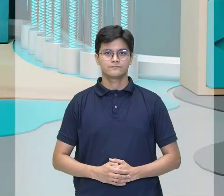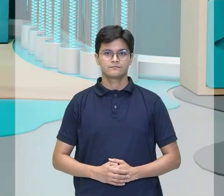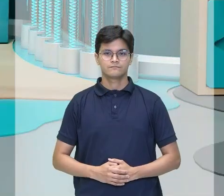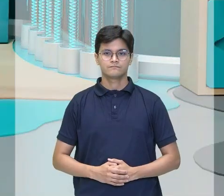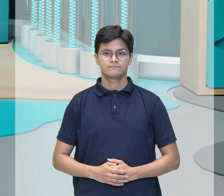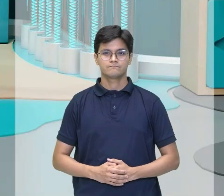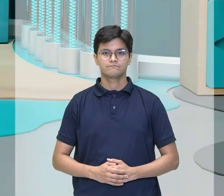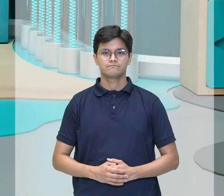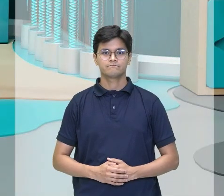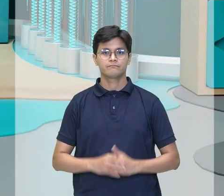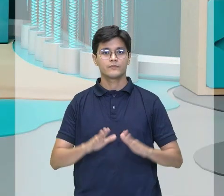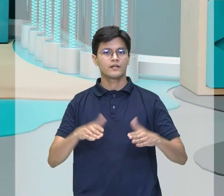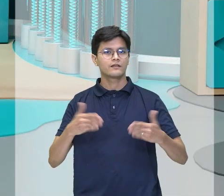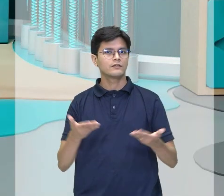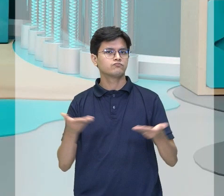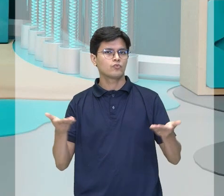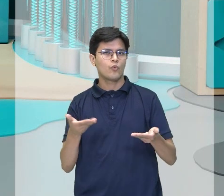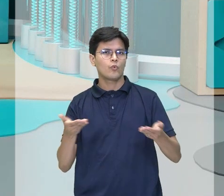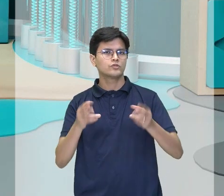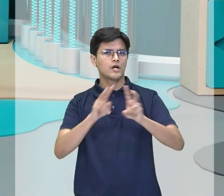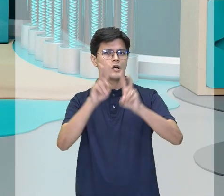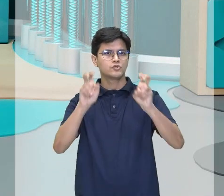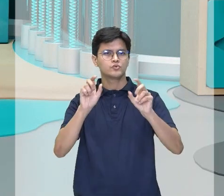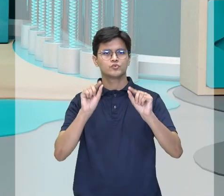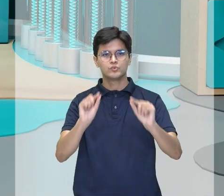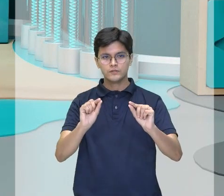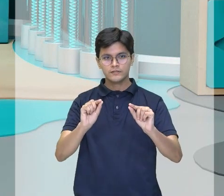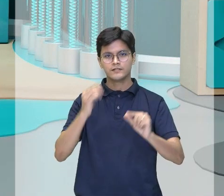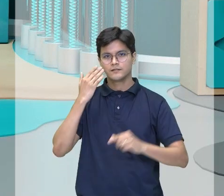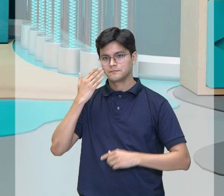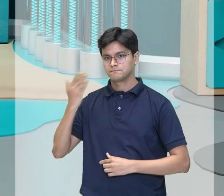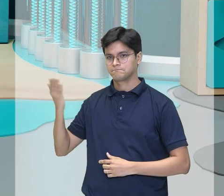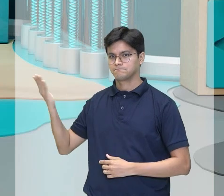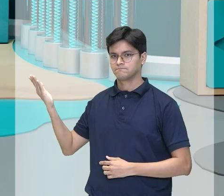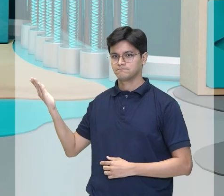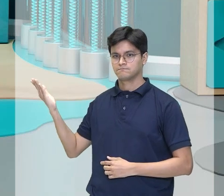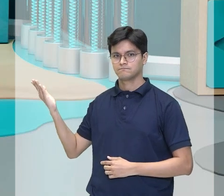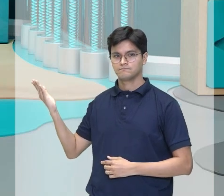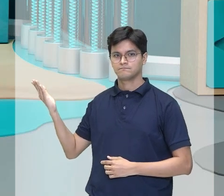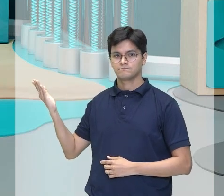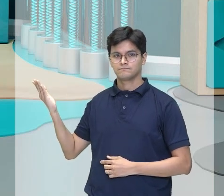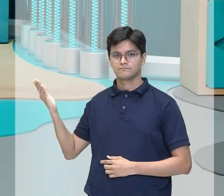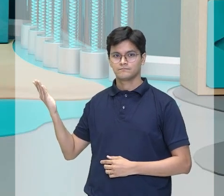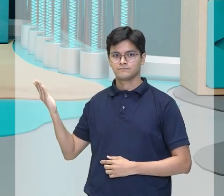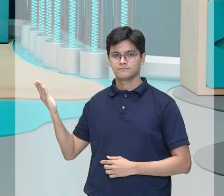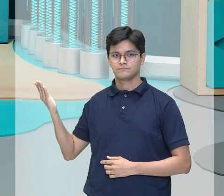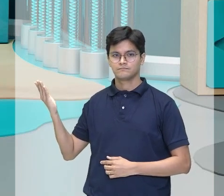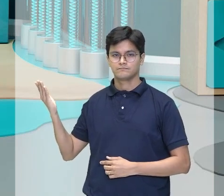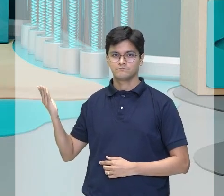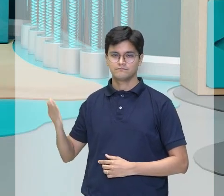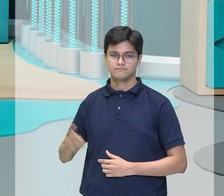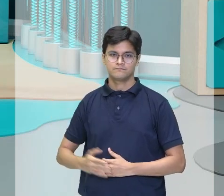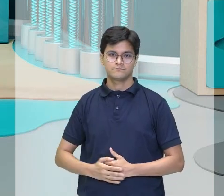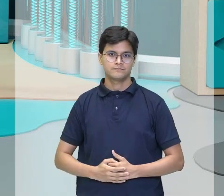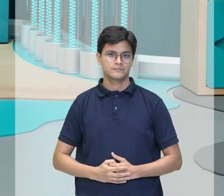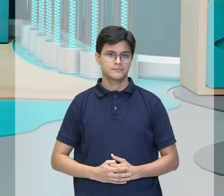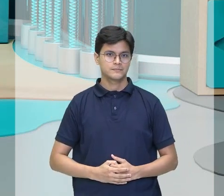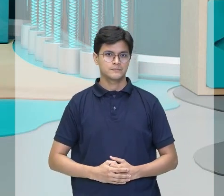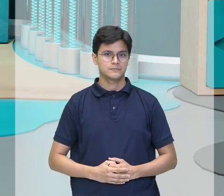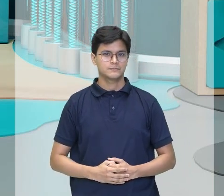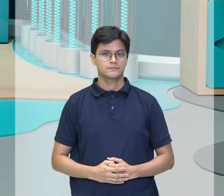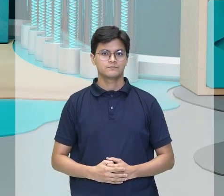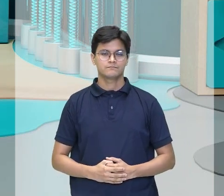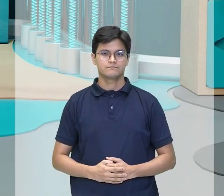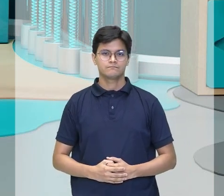Bom, e o nosso assunto de hoje é Past Progressive ou Past Continuous.